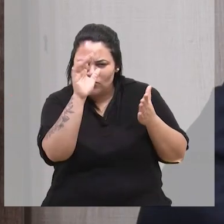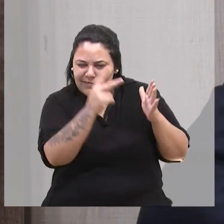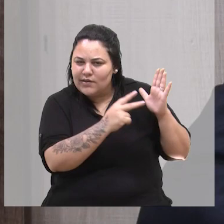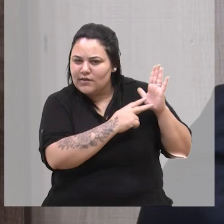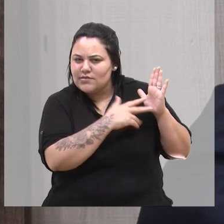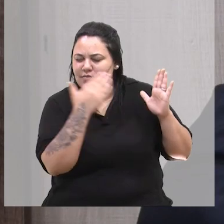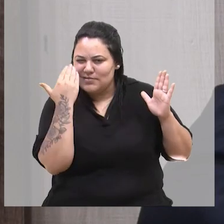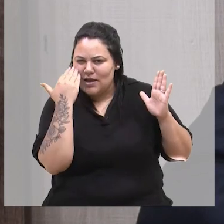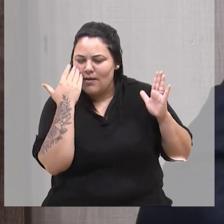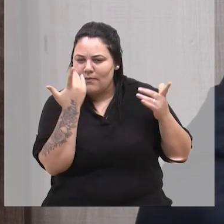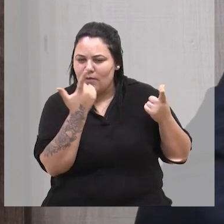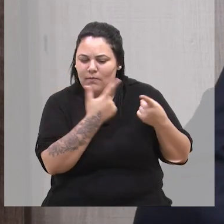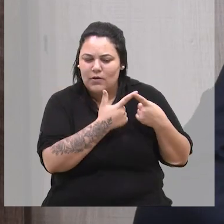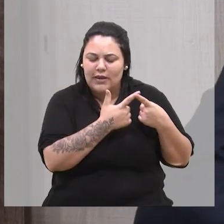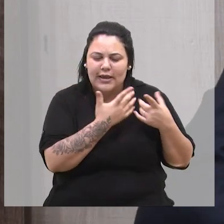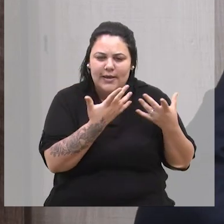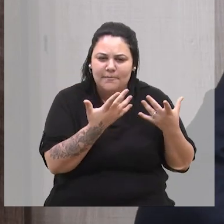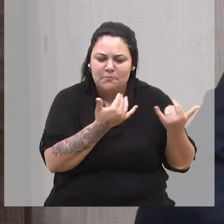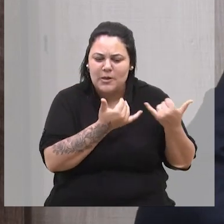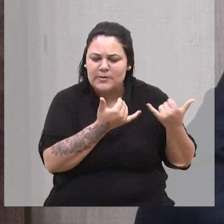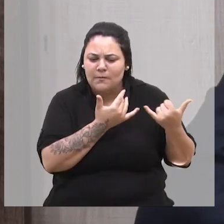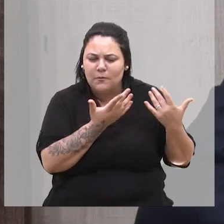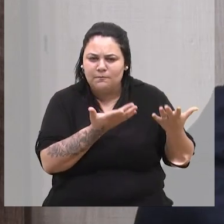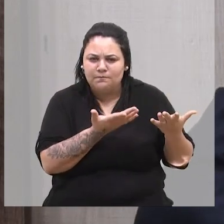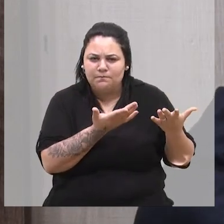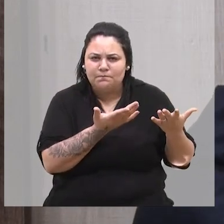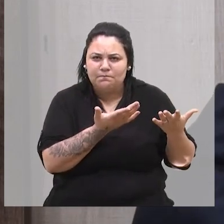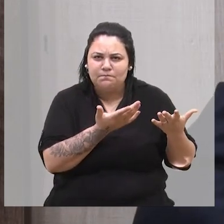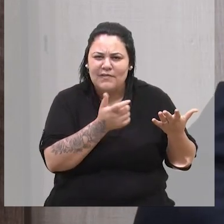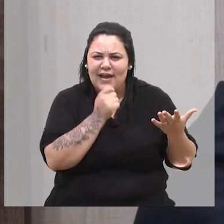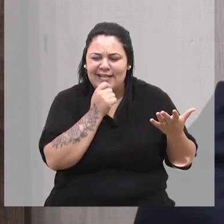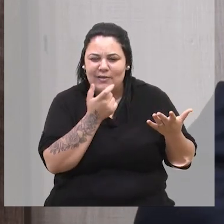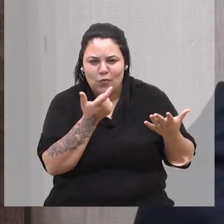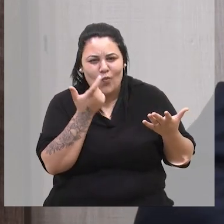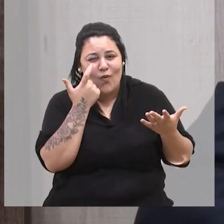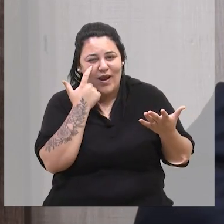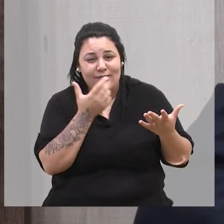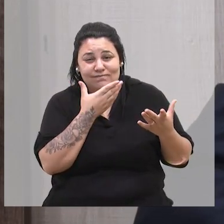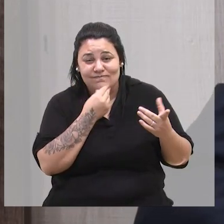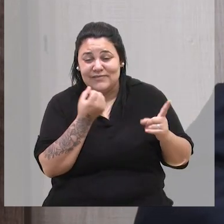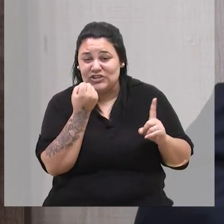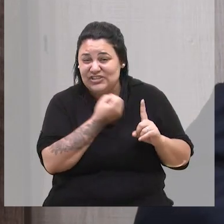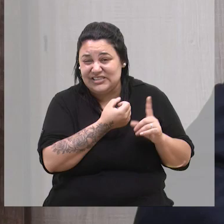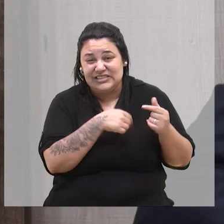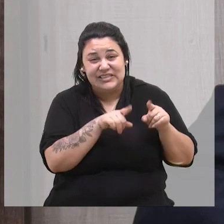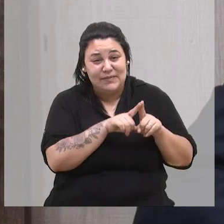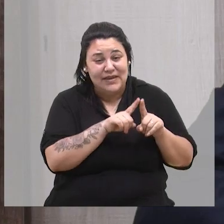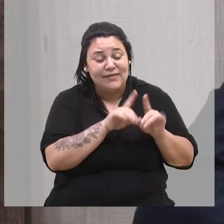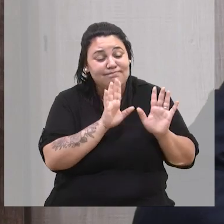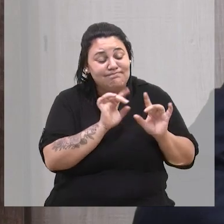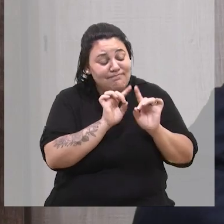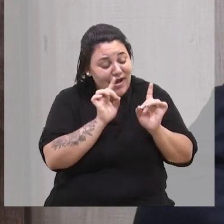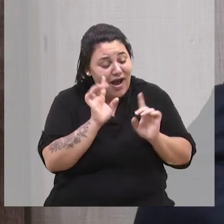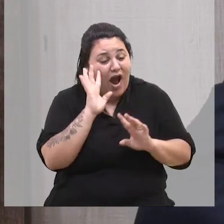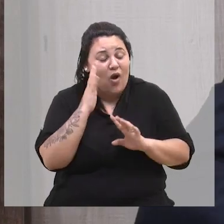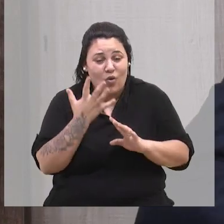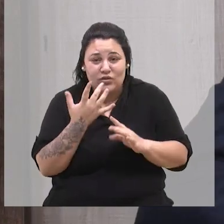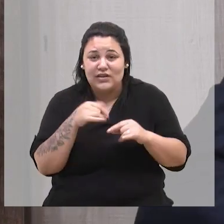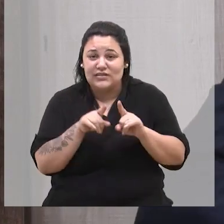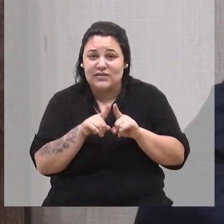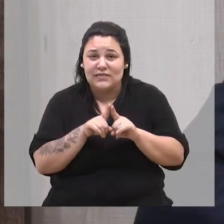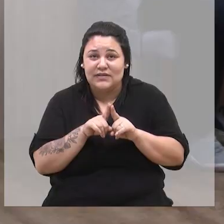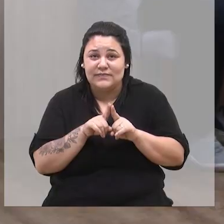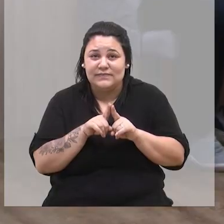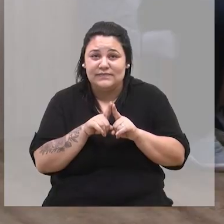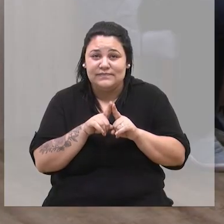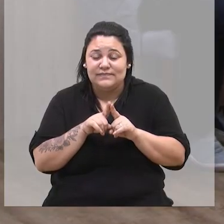sentido, de que apesar de, ainda que é um olhar muito machista, mas que não deixa de acontecer,